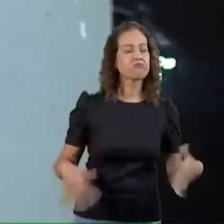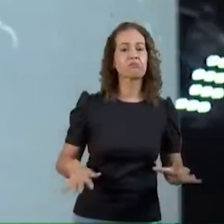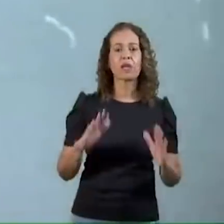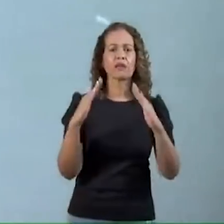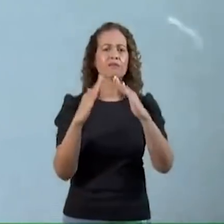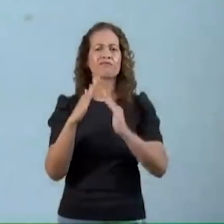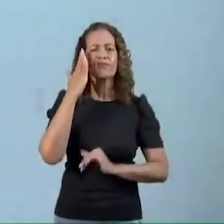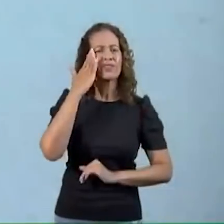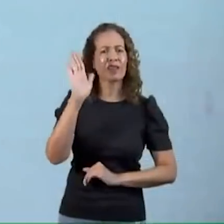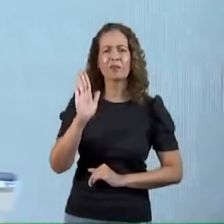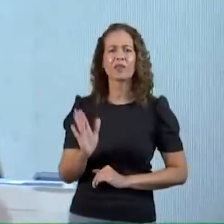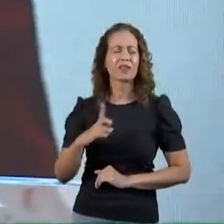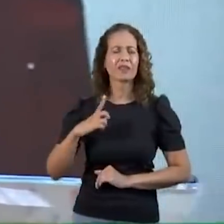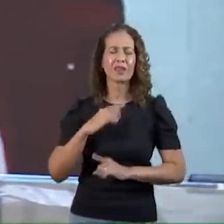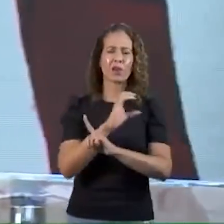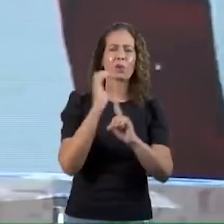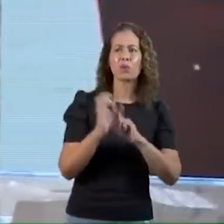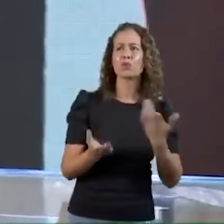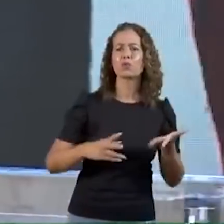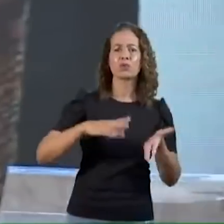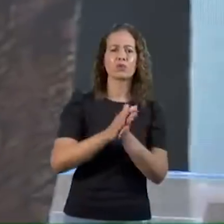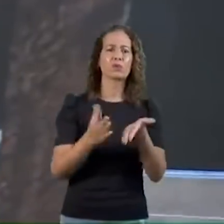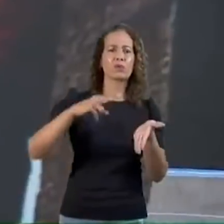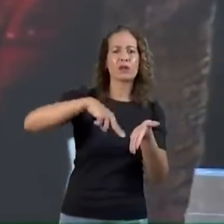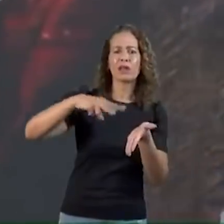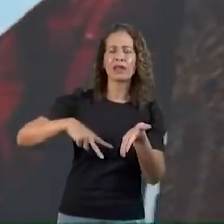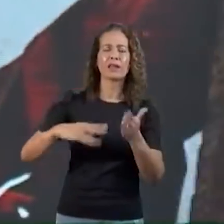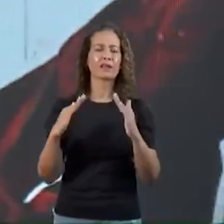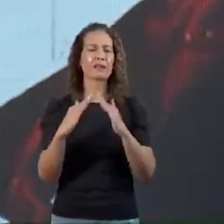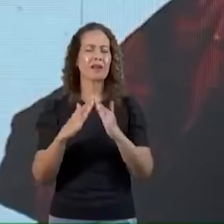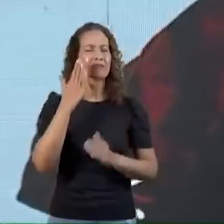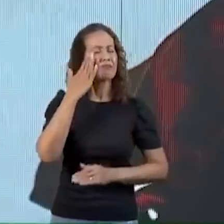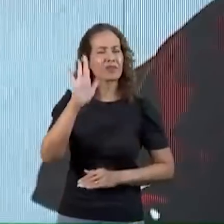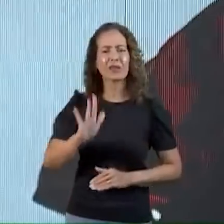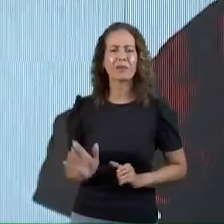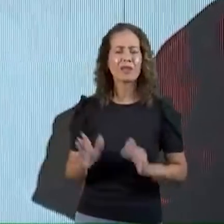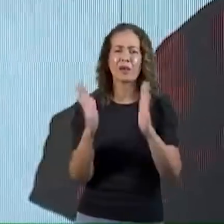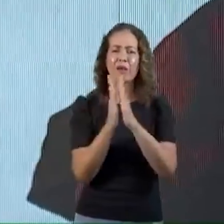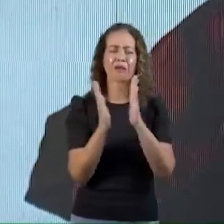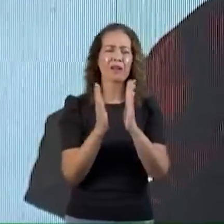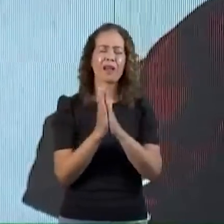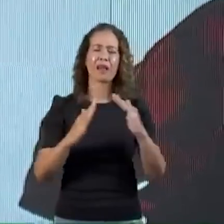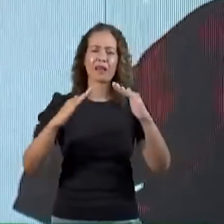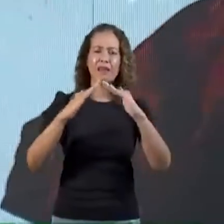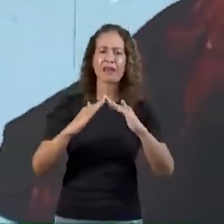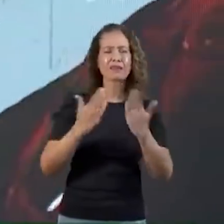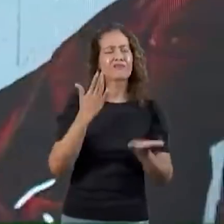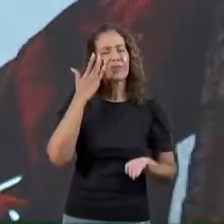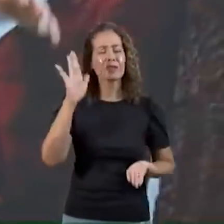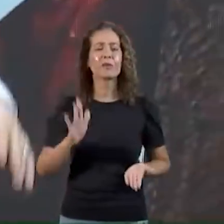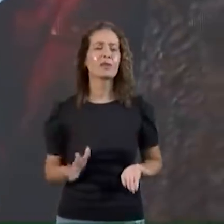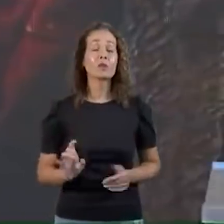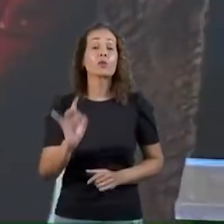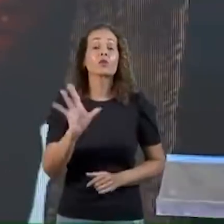A pessoa não sabia ler a Bíblia no lar. A pessoa não sabia orar no lar. A pessoa não sabia jejuar. A pessoa só buscava a Deus